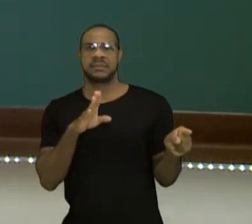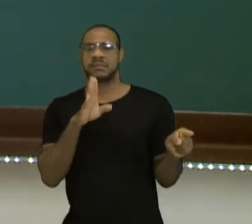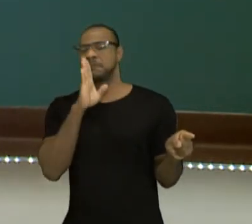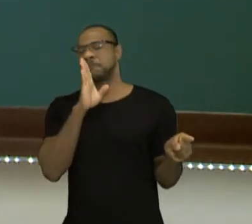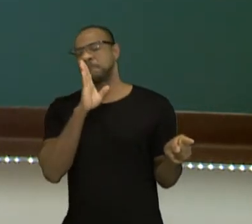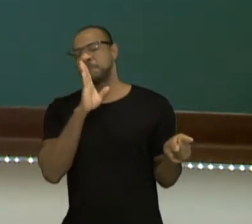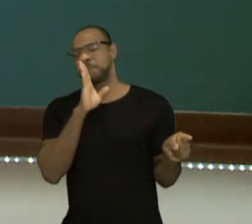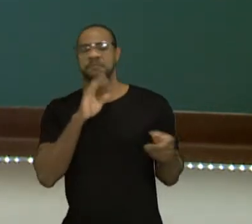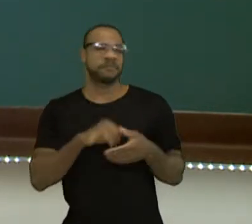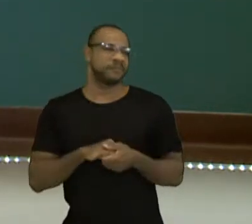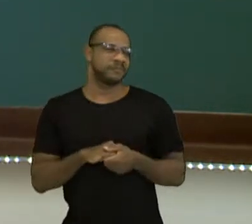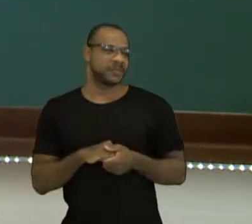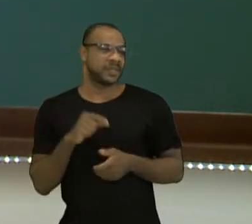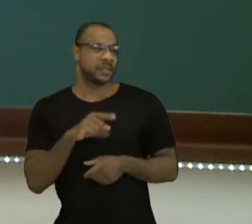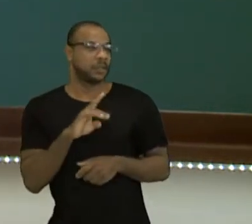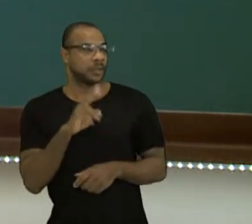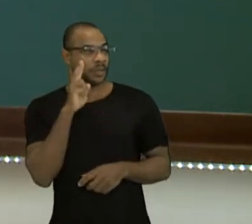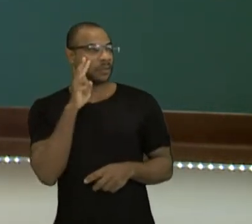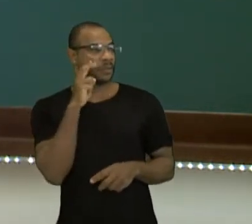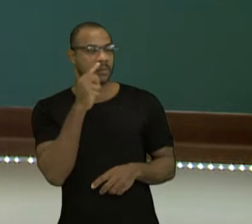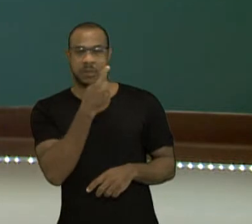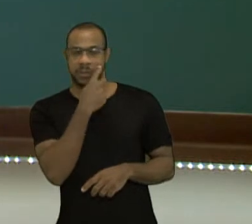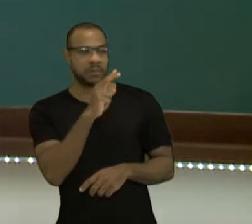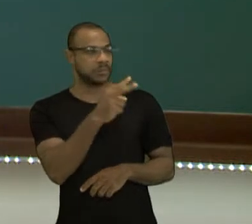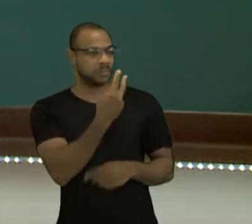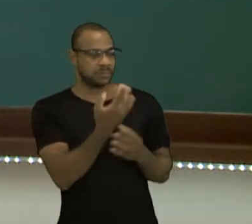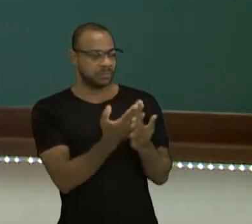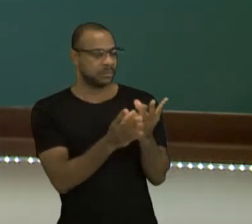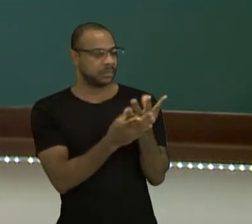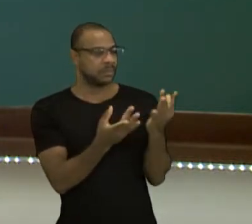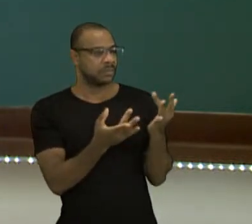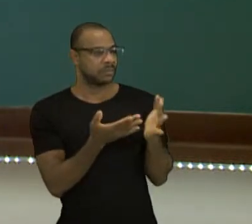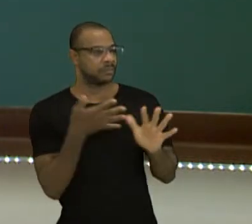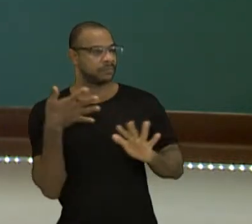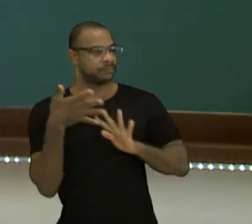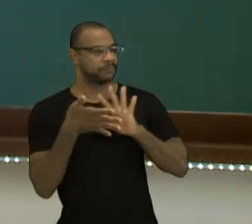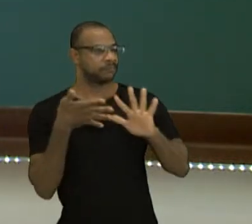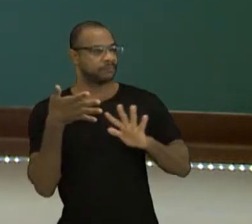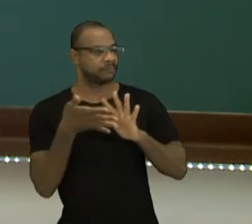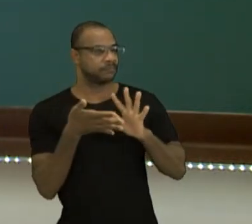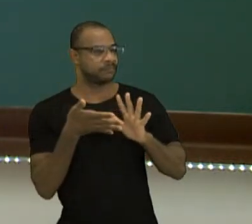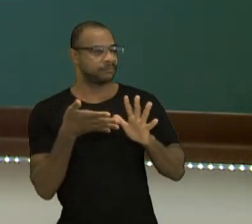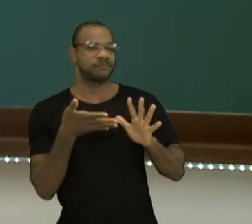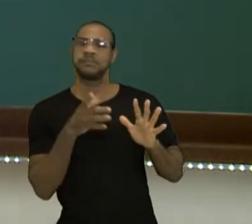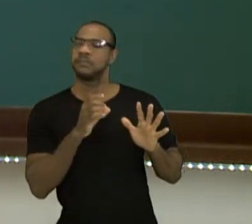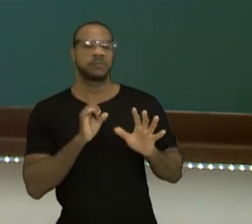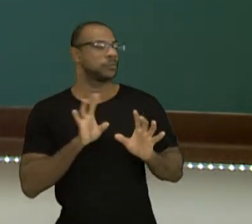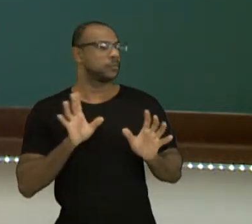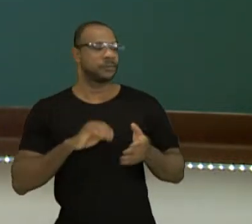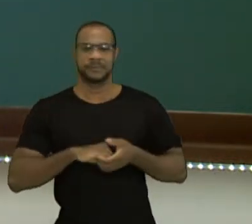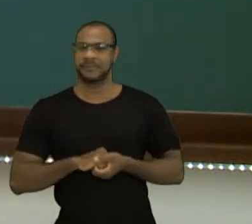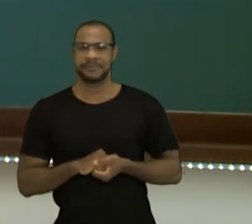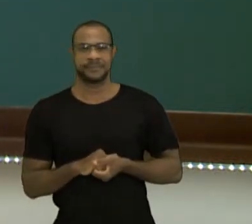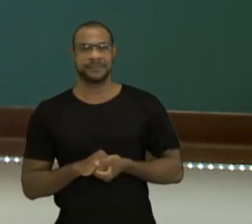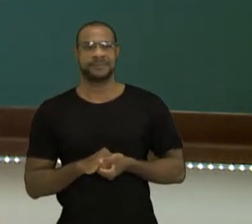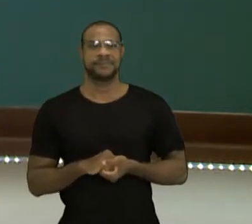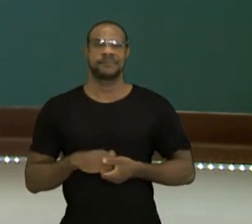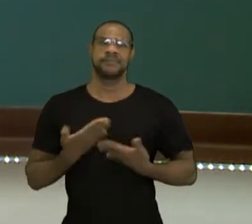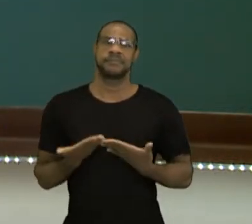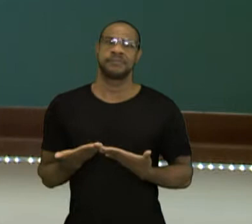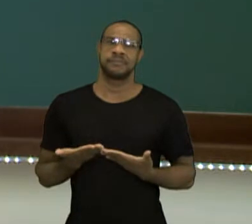calava. Somente seus olhos e suas mãos falavam, e já bastava. E aí,